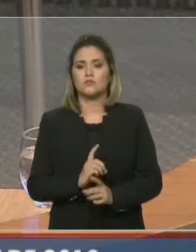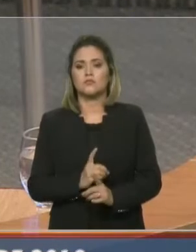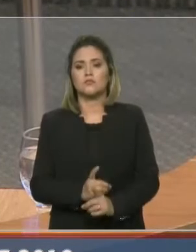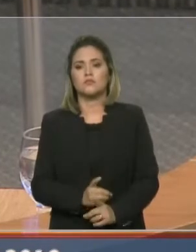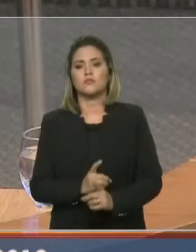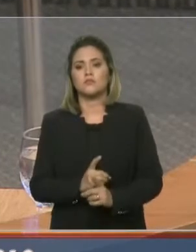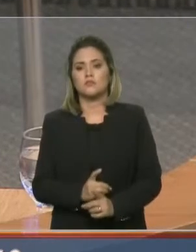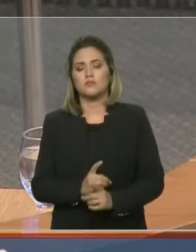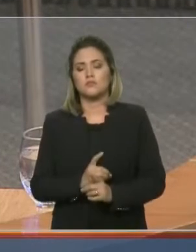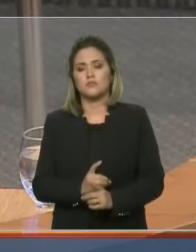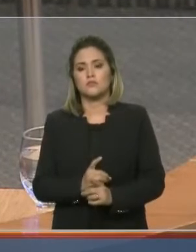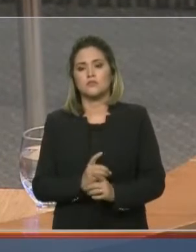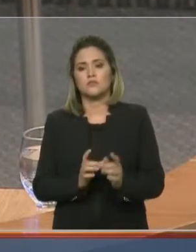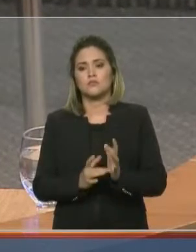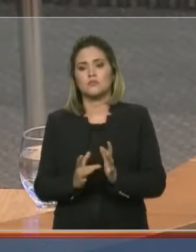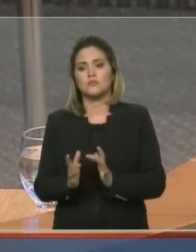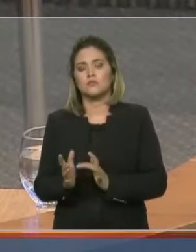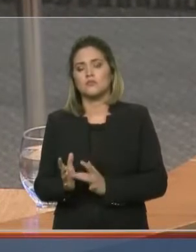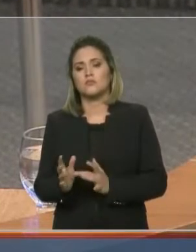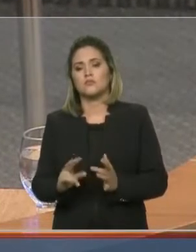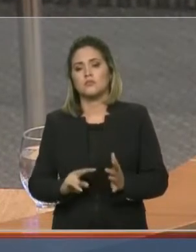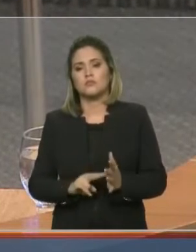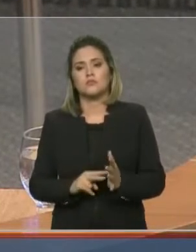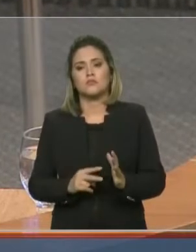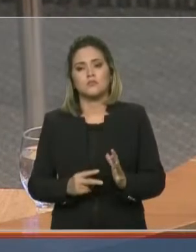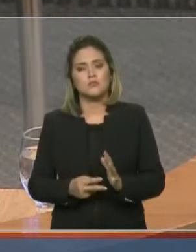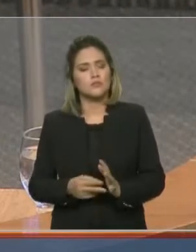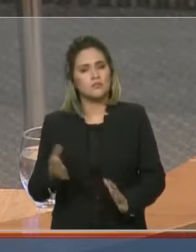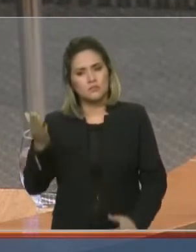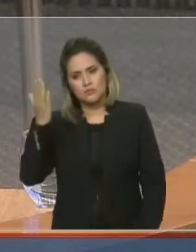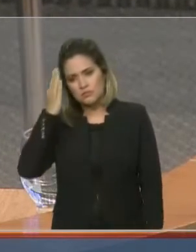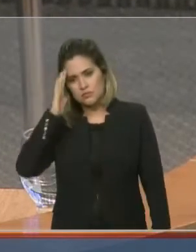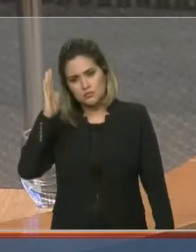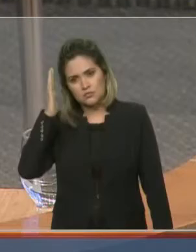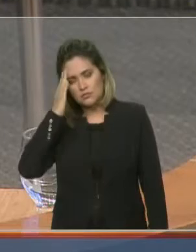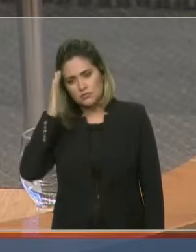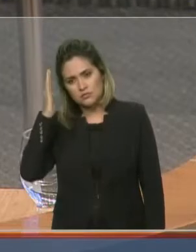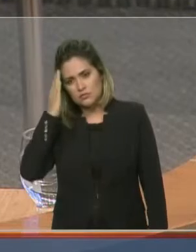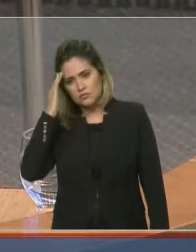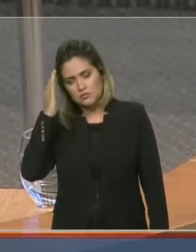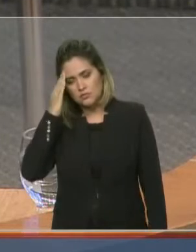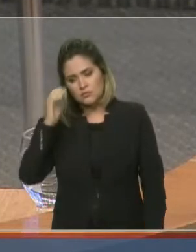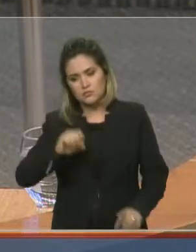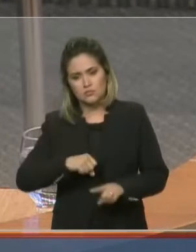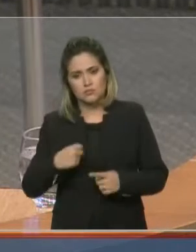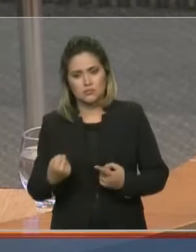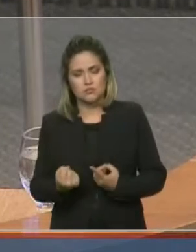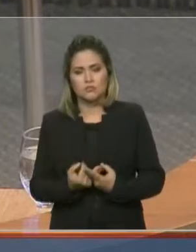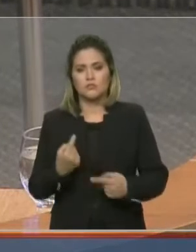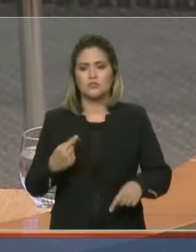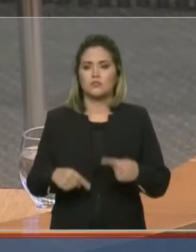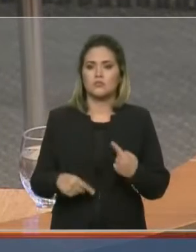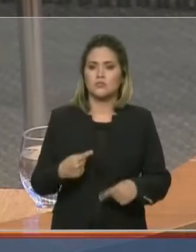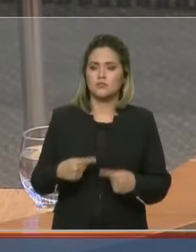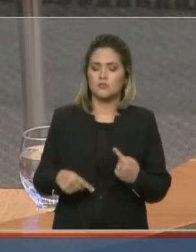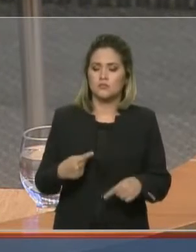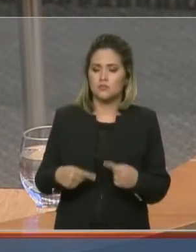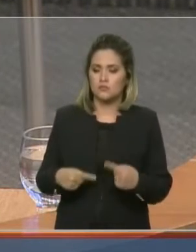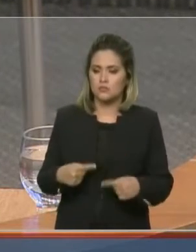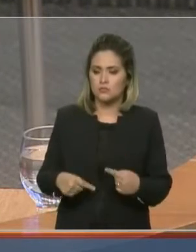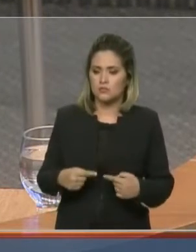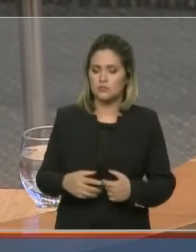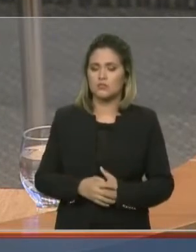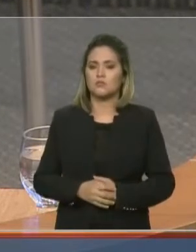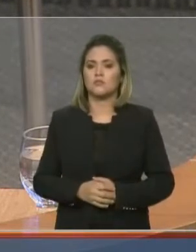discípula seu significa compreender essas dimensões sociais, políticas,